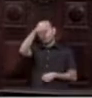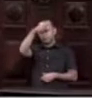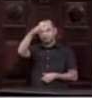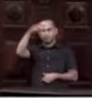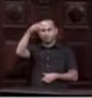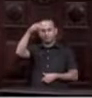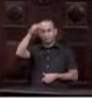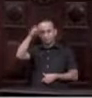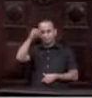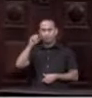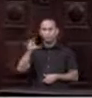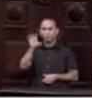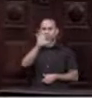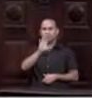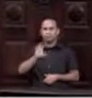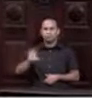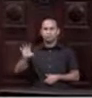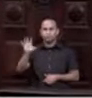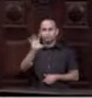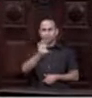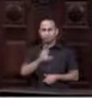na gestão pública desse Estado.